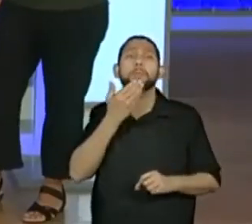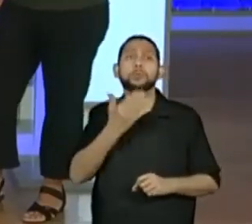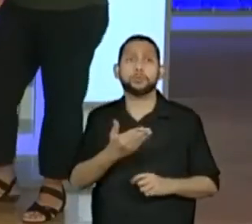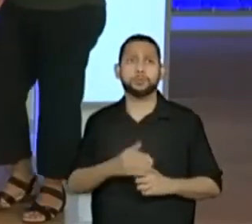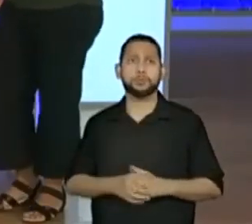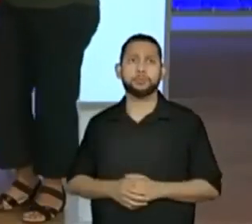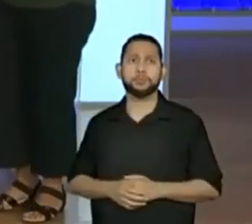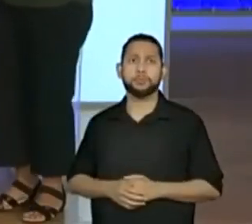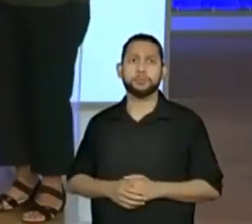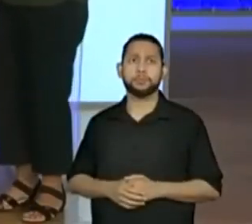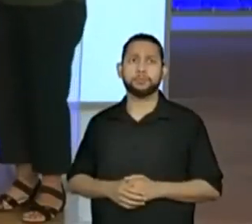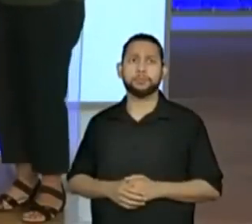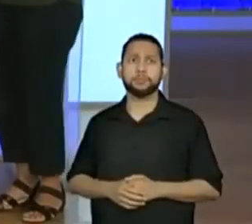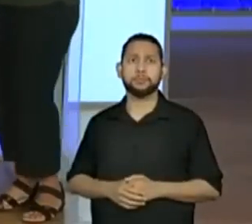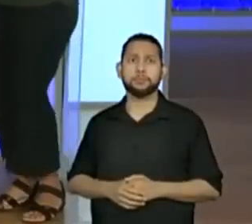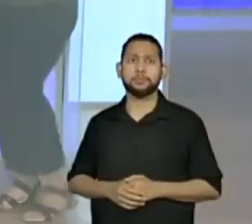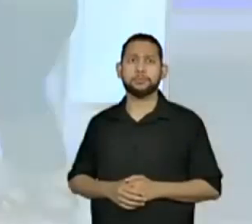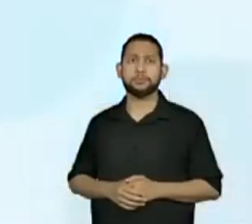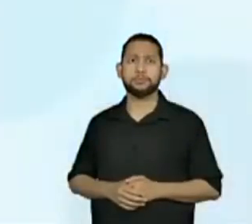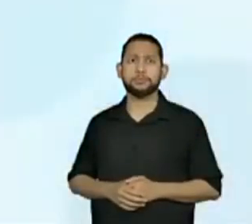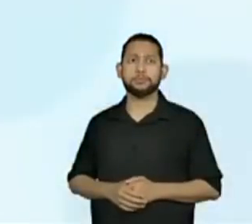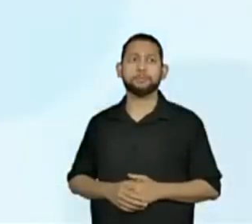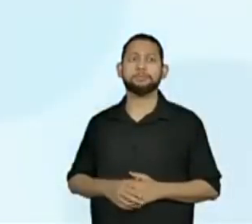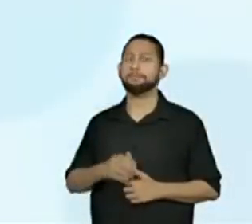para a Roberta.